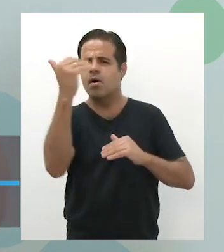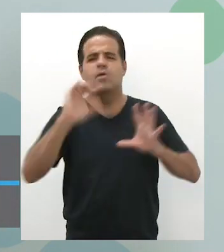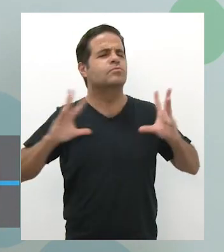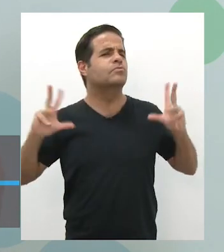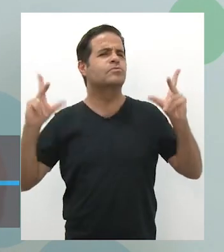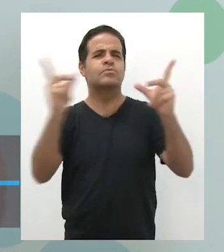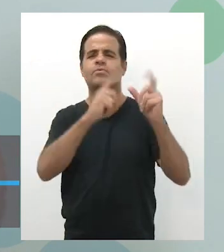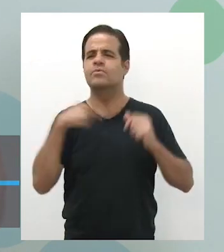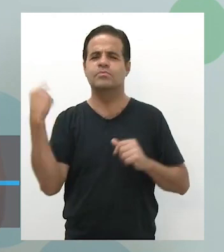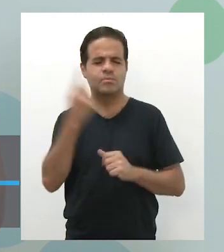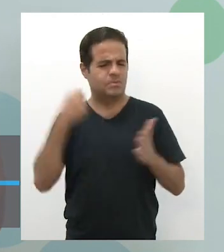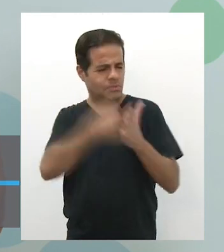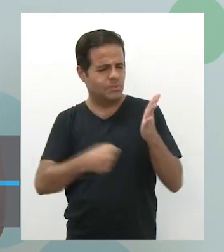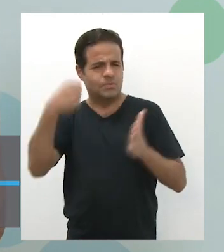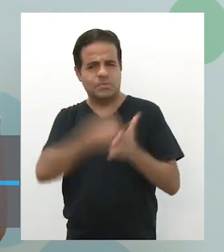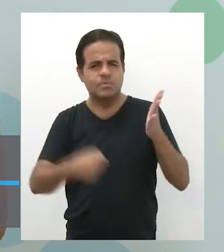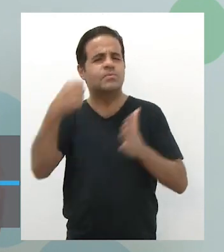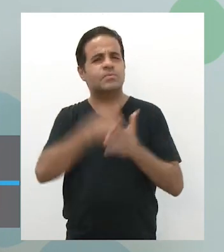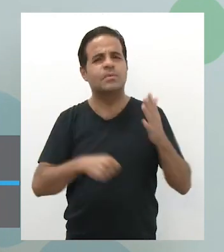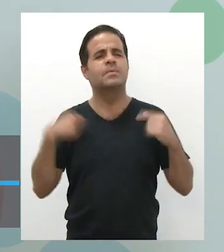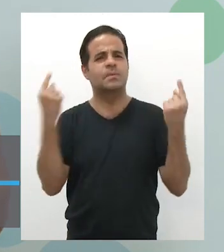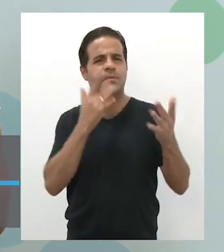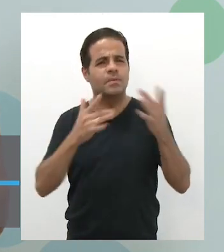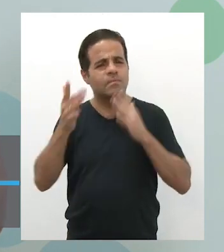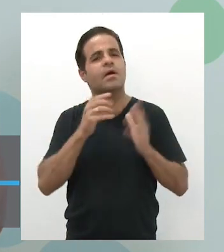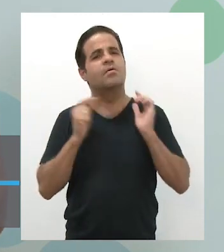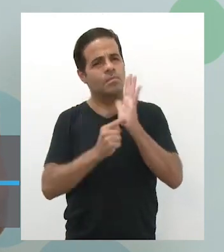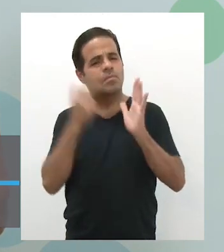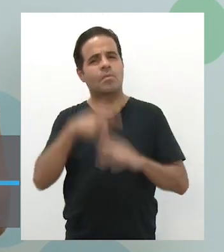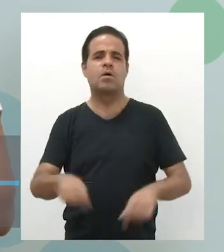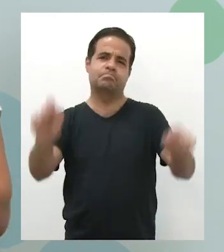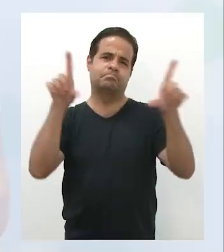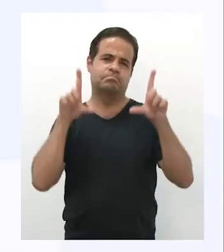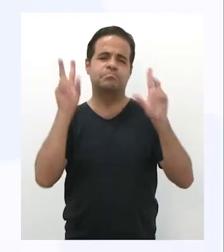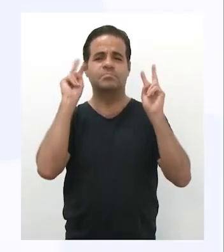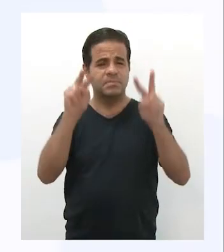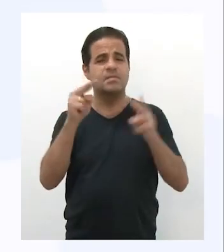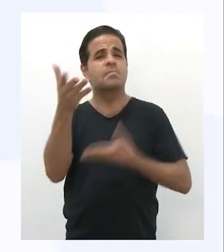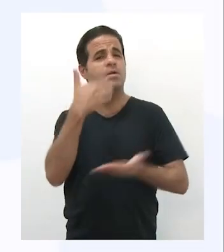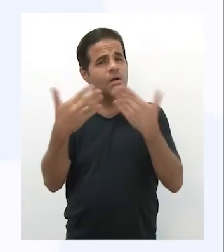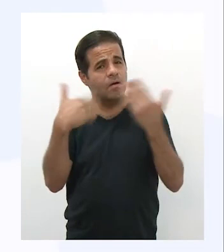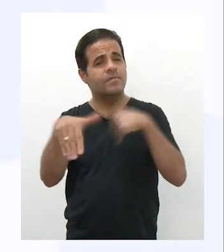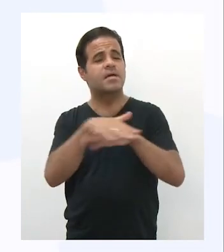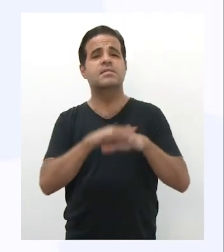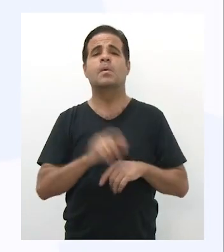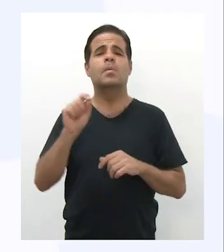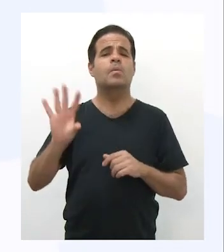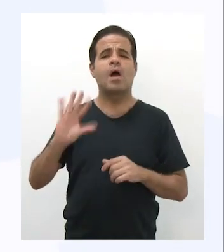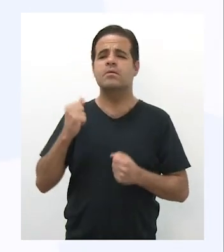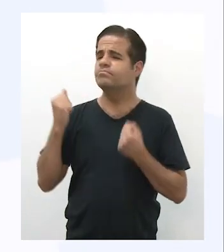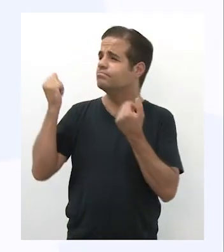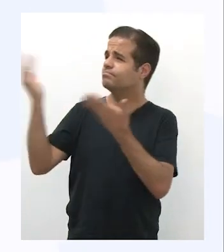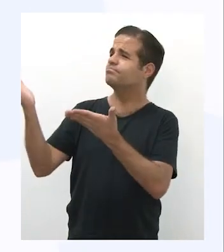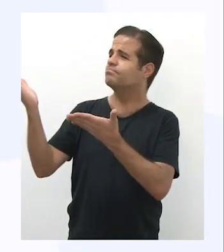os anfiteatros de lutas de gladiadores. Eu vou colocar mais uma imagem para vocês na tela para a gente conversar um pouquinho sobre o que